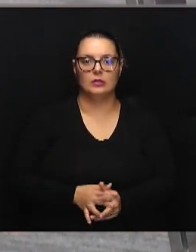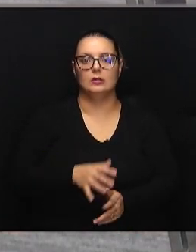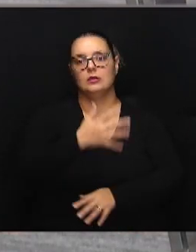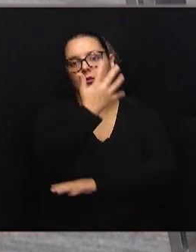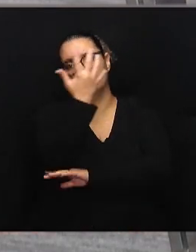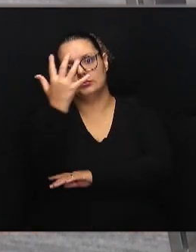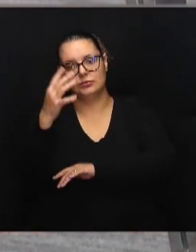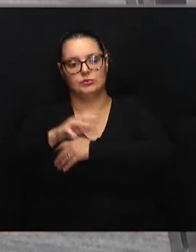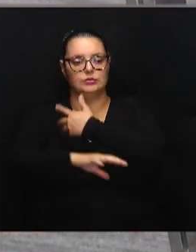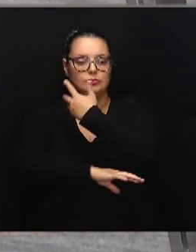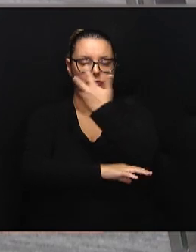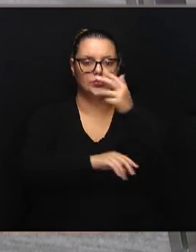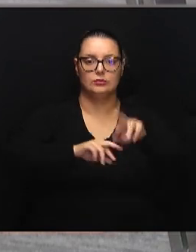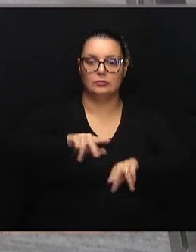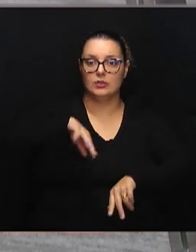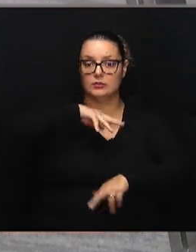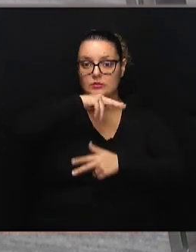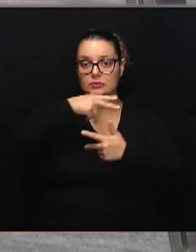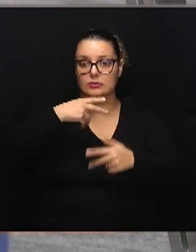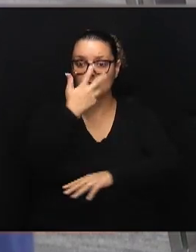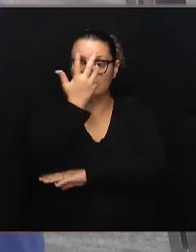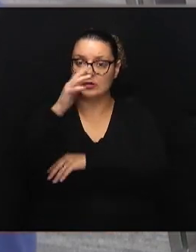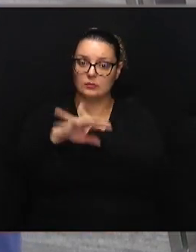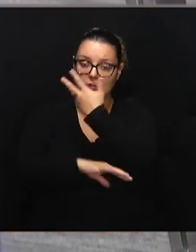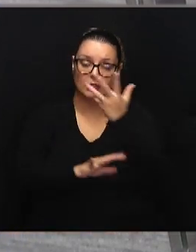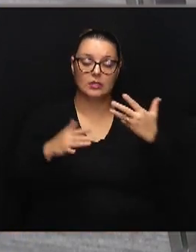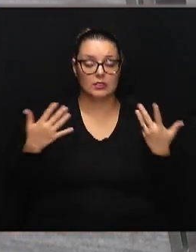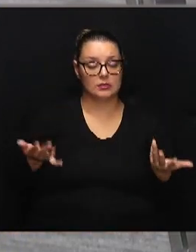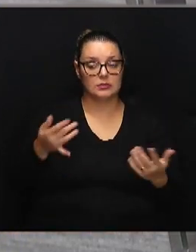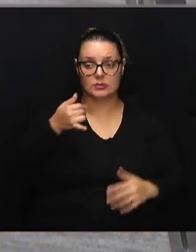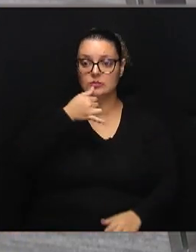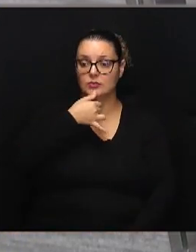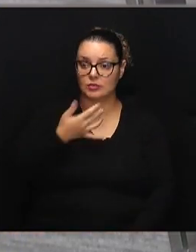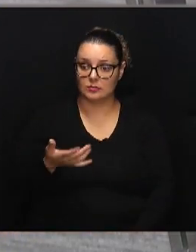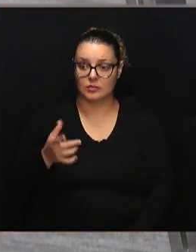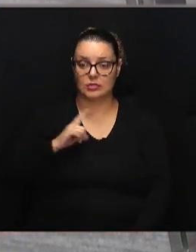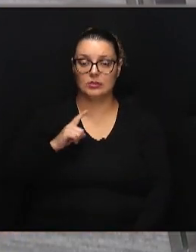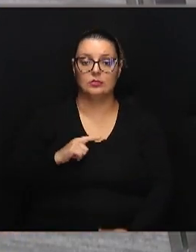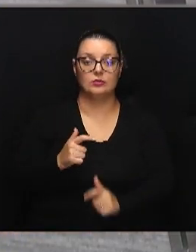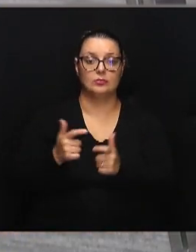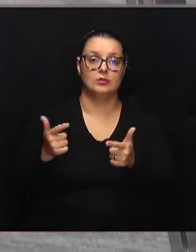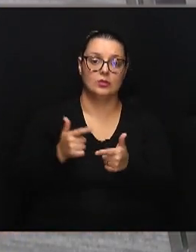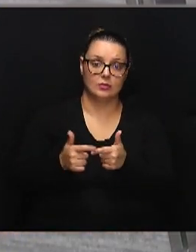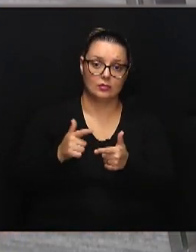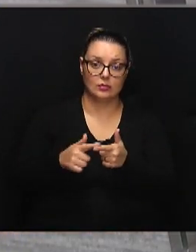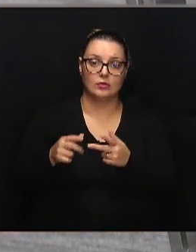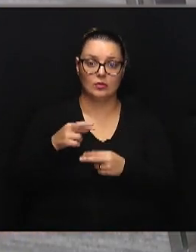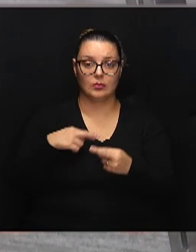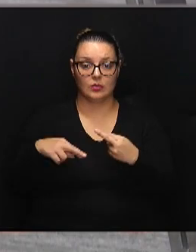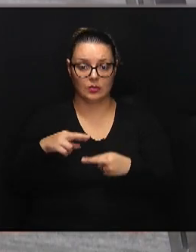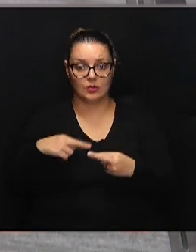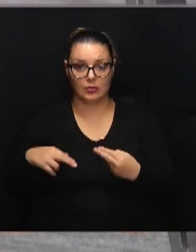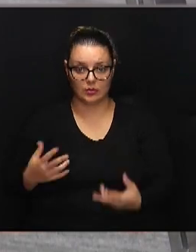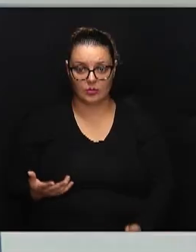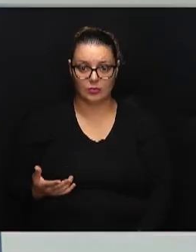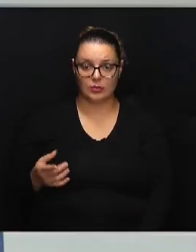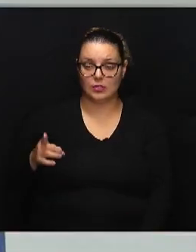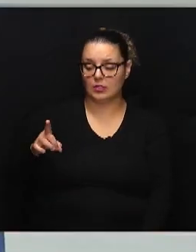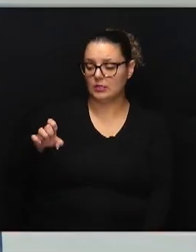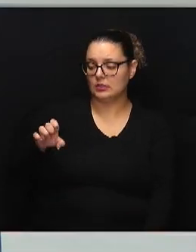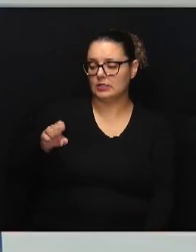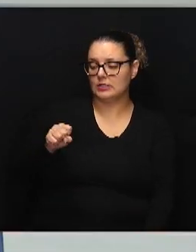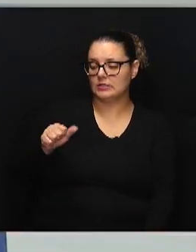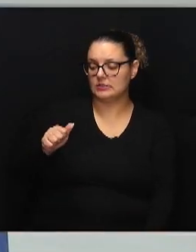arborizado, tem muitos animais silvestres, mas que infelizmente está tendo um grande problema na questão do desassoreamento.